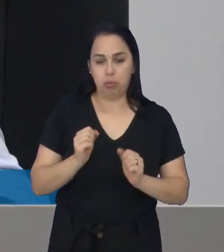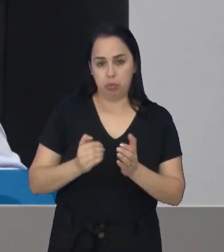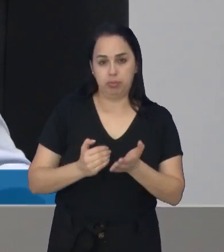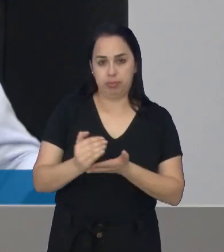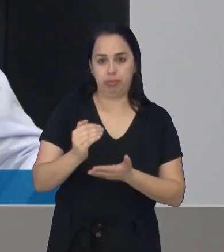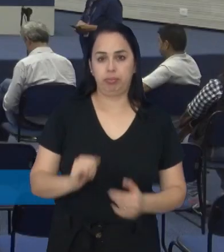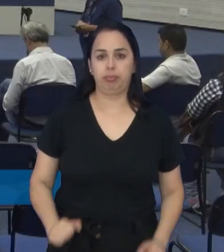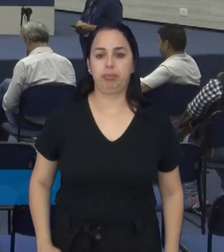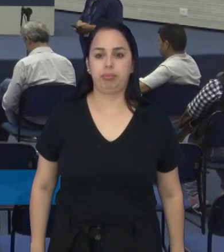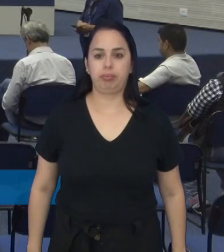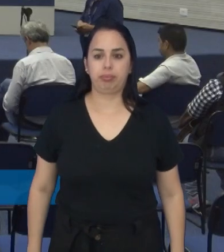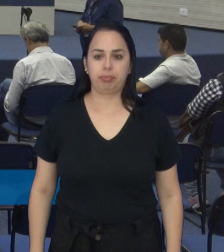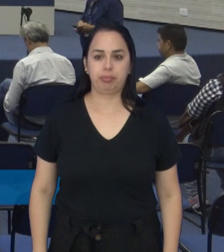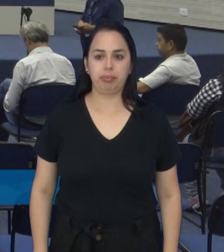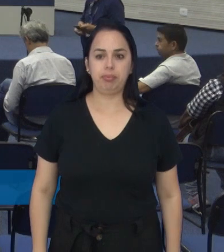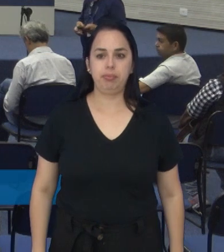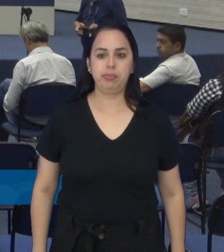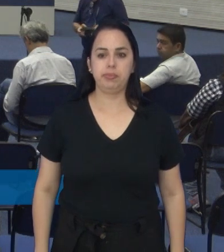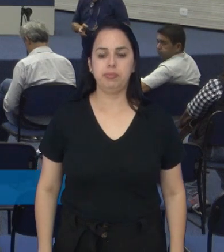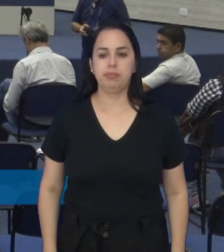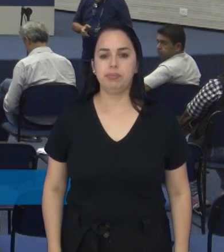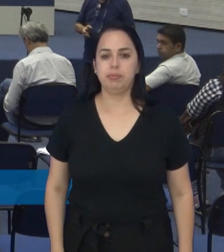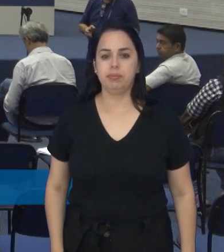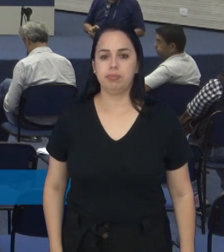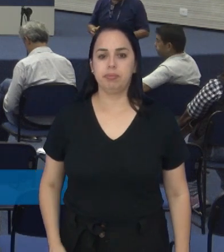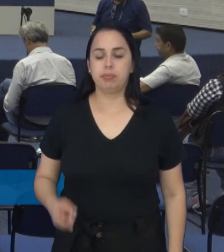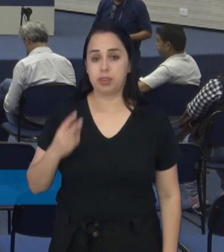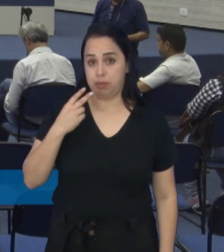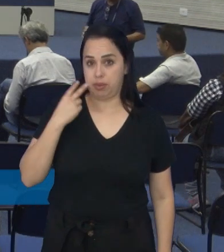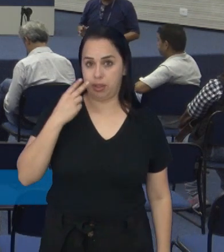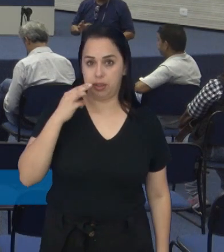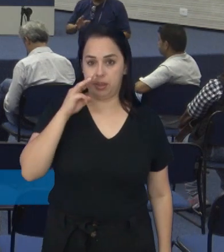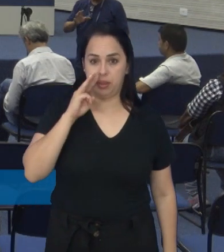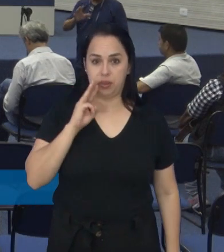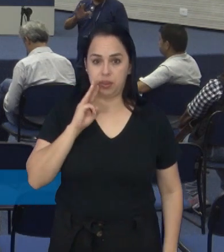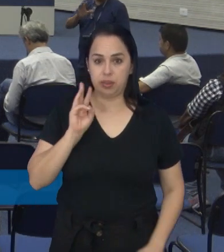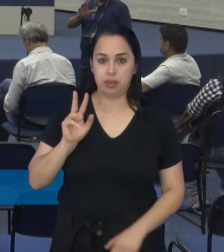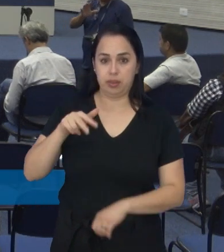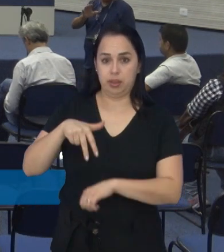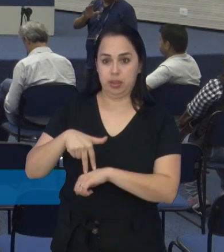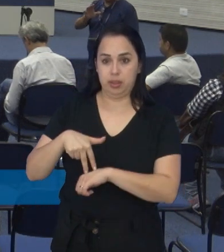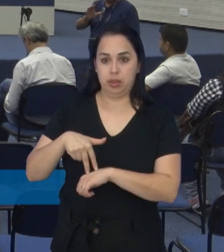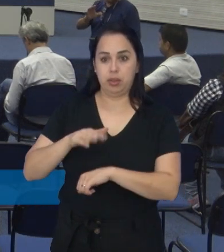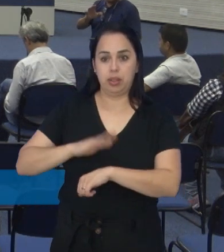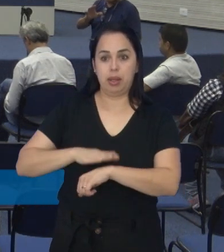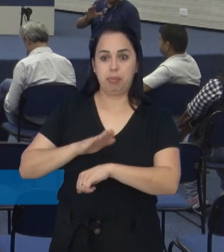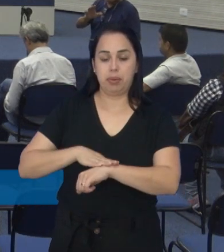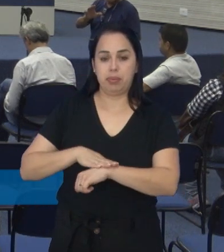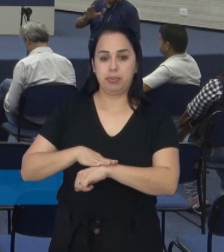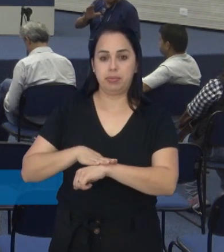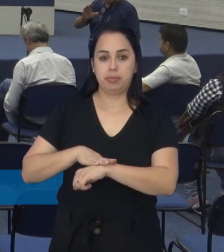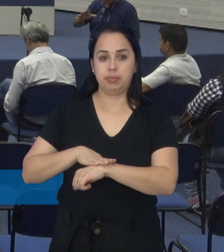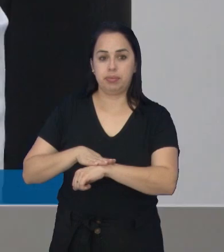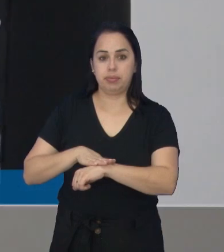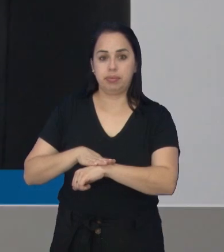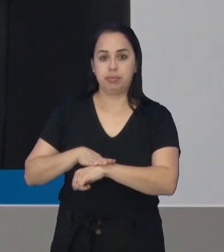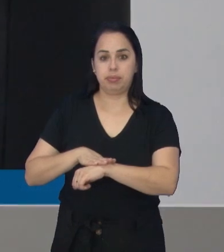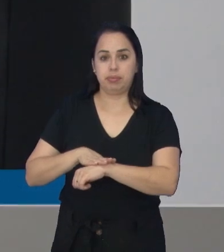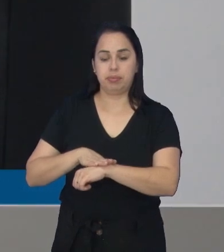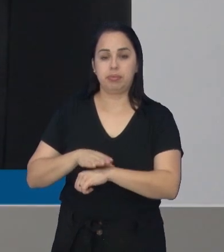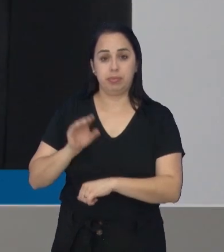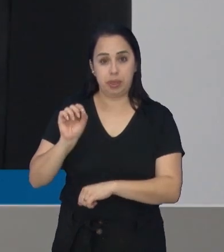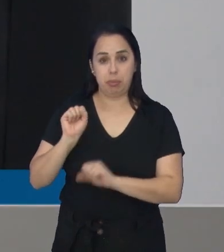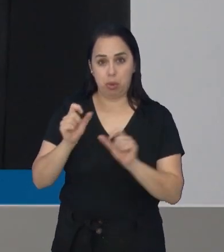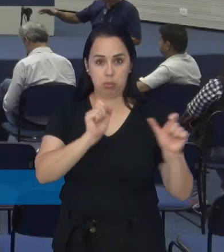sua fala por favor o vereador Walter Hayashi está com a palavra por favor o tempo pode colocar o tempo